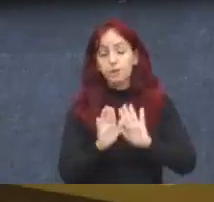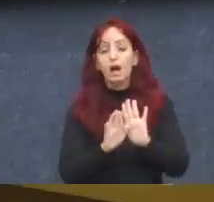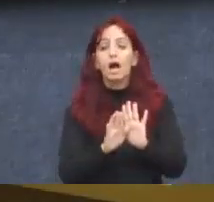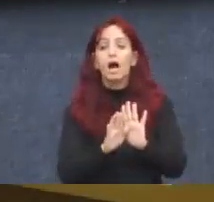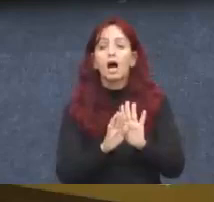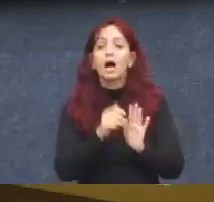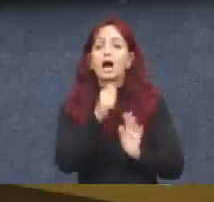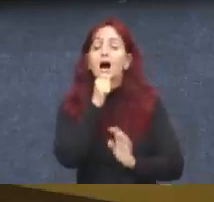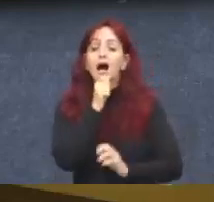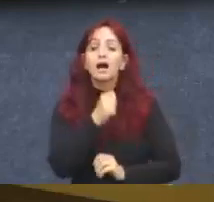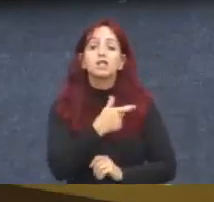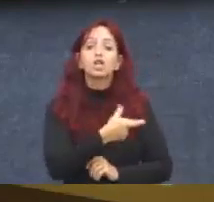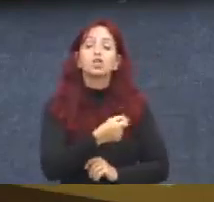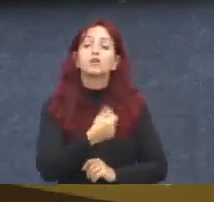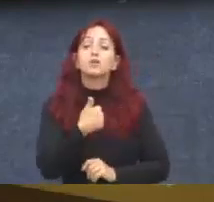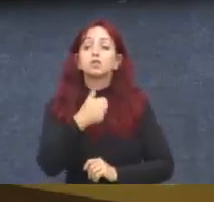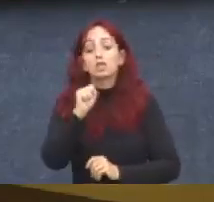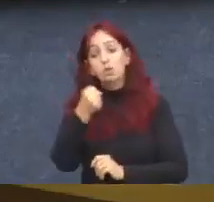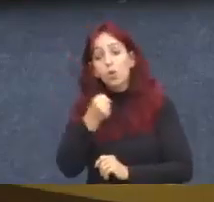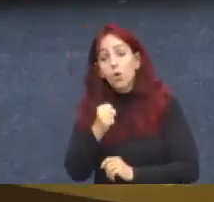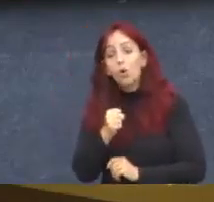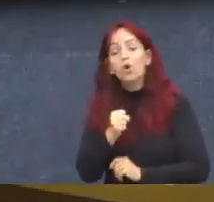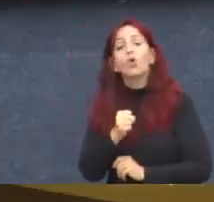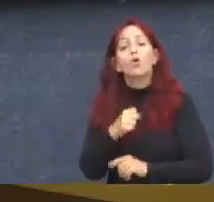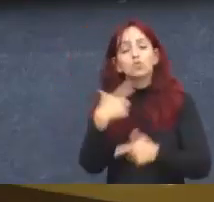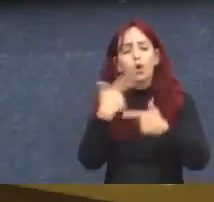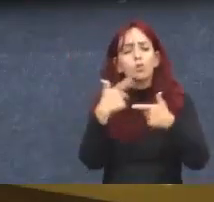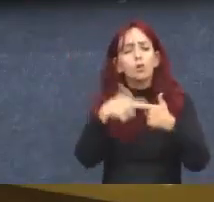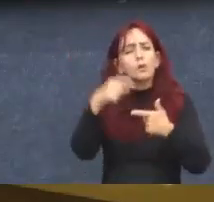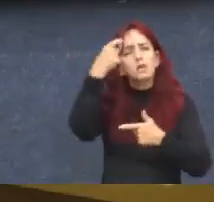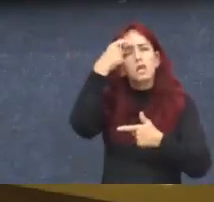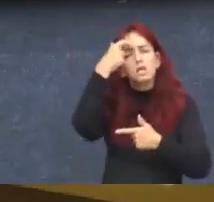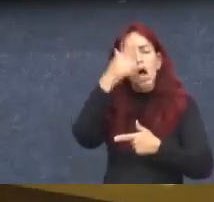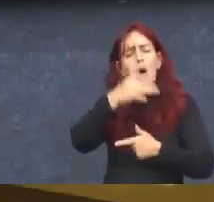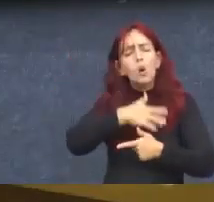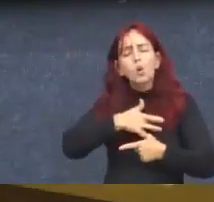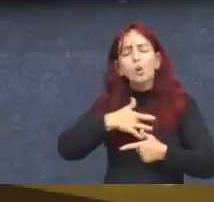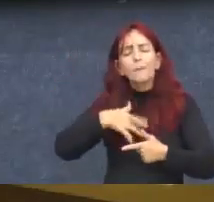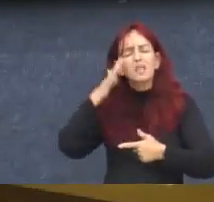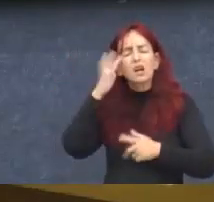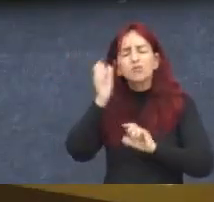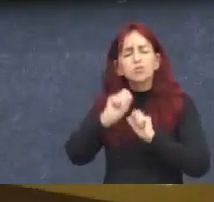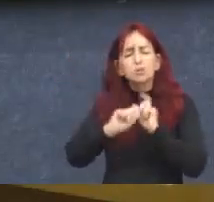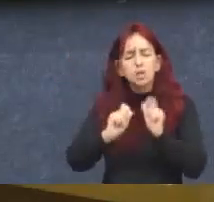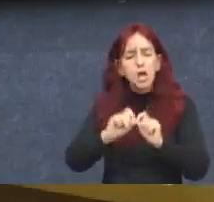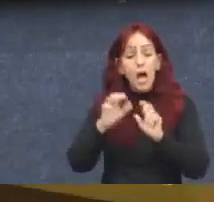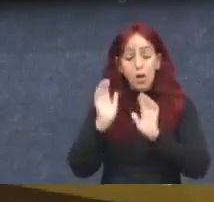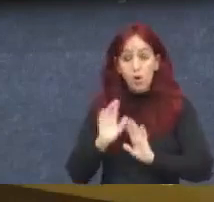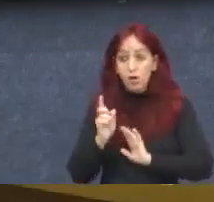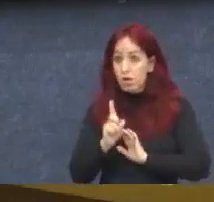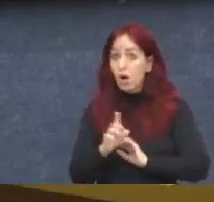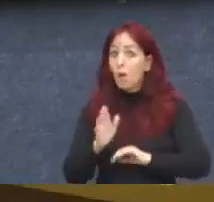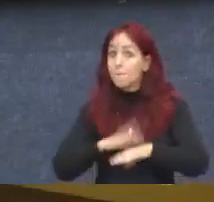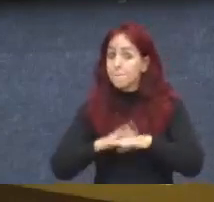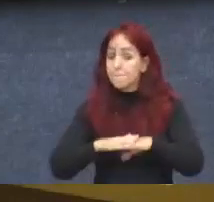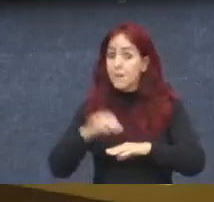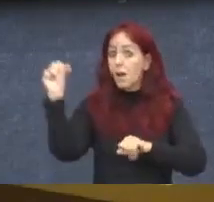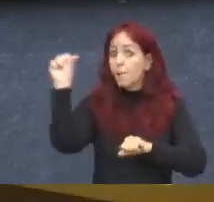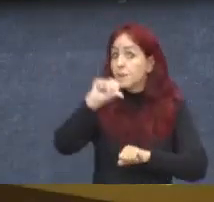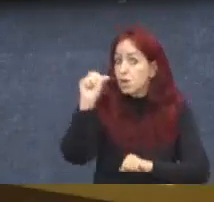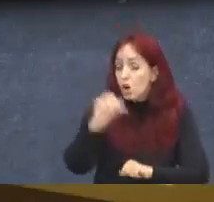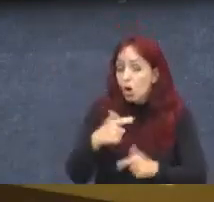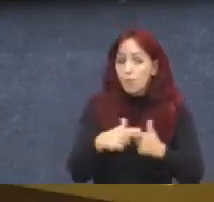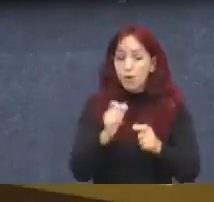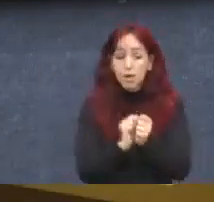em 2018, como eu disse, esse problema da saúde mental, ele não é da pandemia, ele não é de agora, mas ele se agrava agora em função da